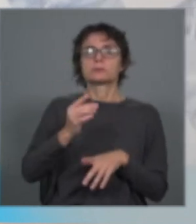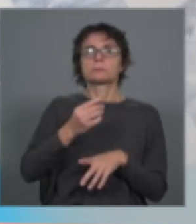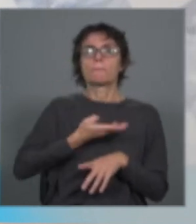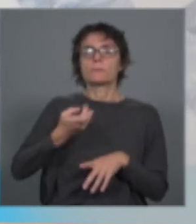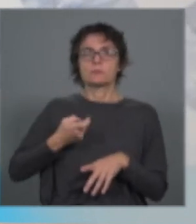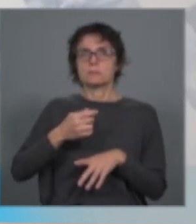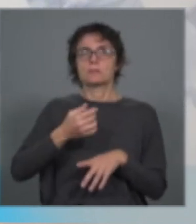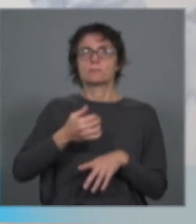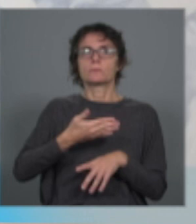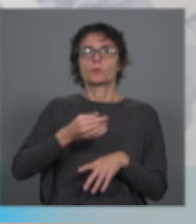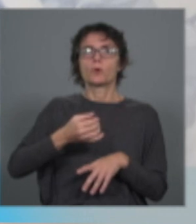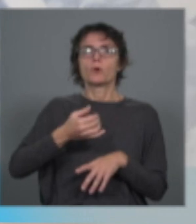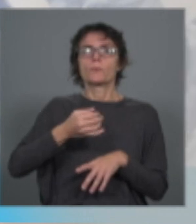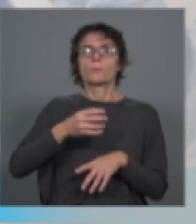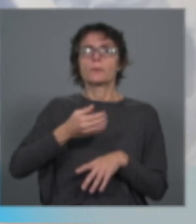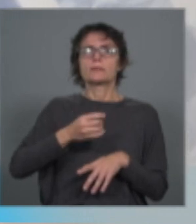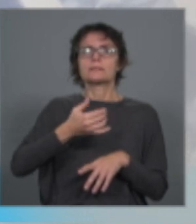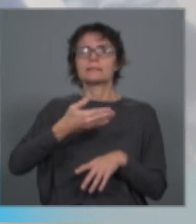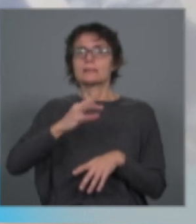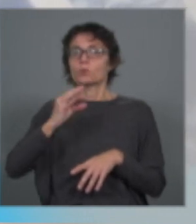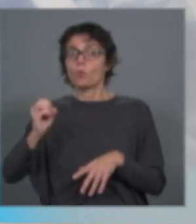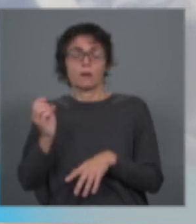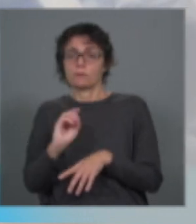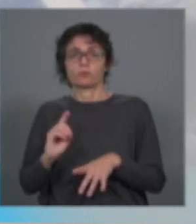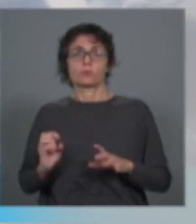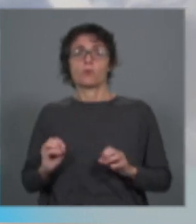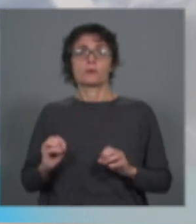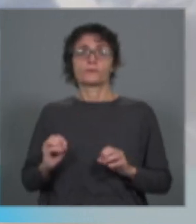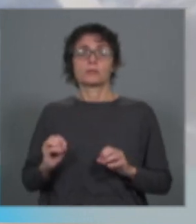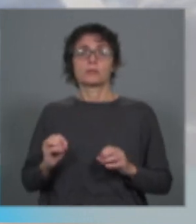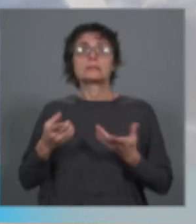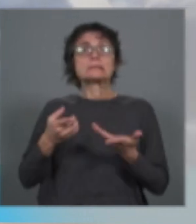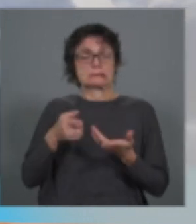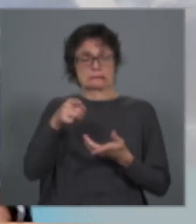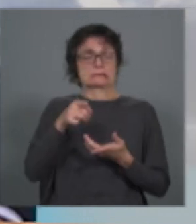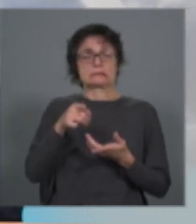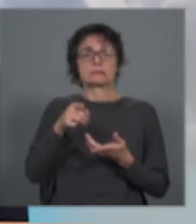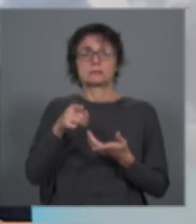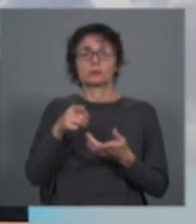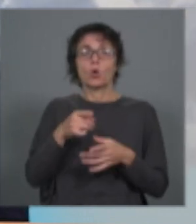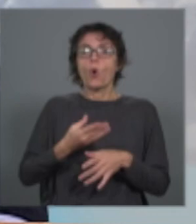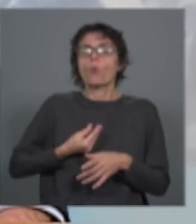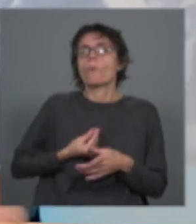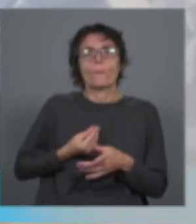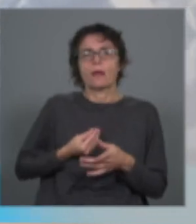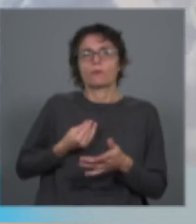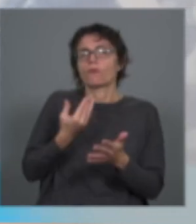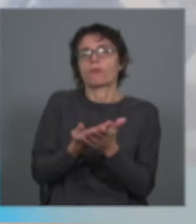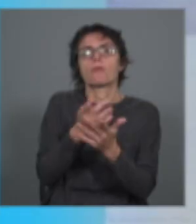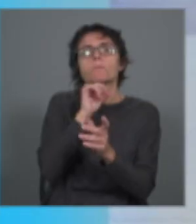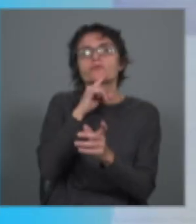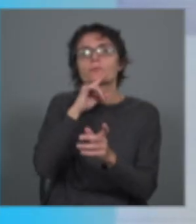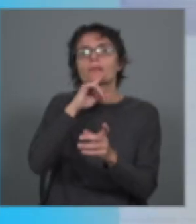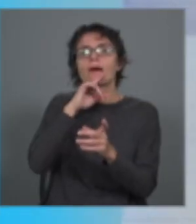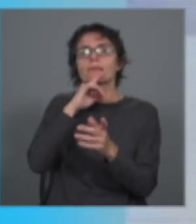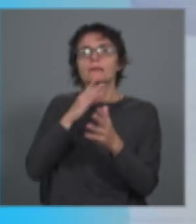medo nós não vamos superar este longo momento em que estamos, enfim. Mas será uma questão de medo ou será uma questão também de